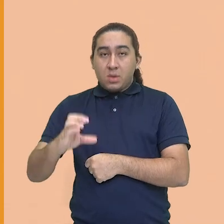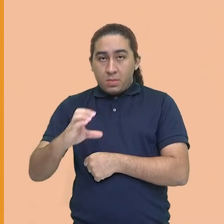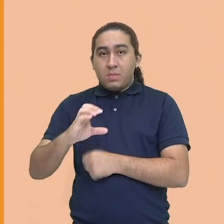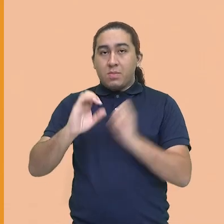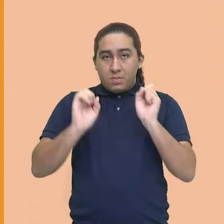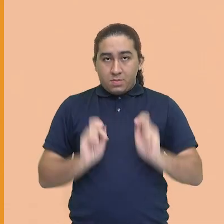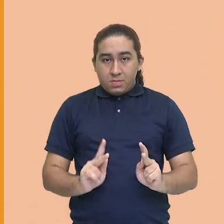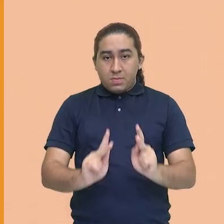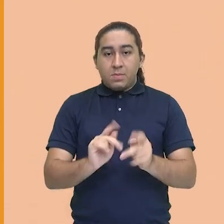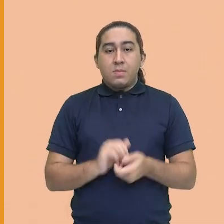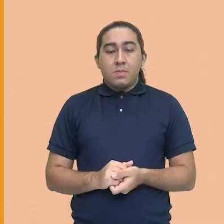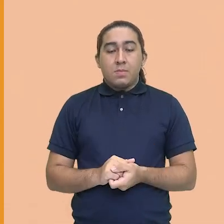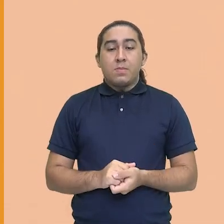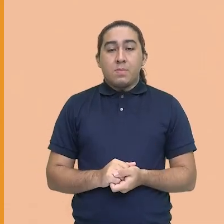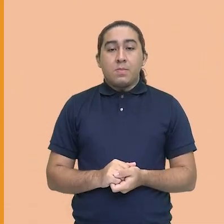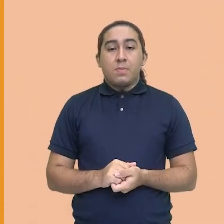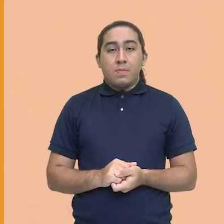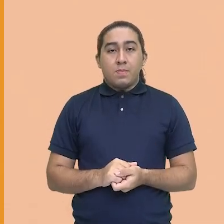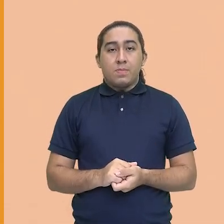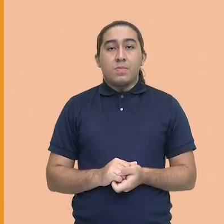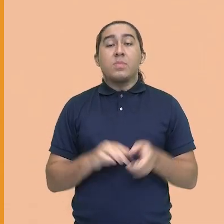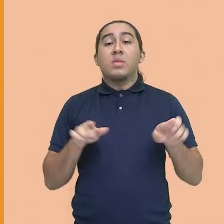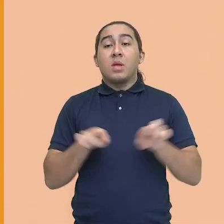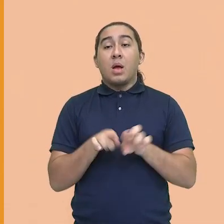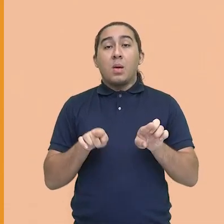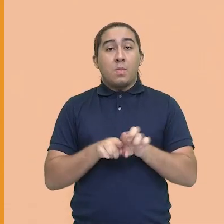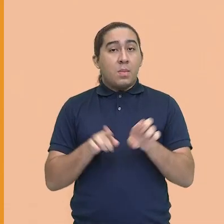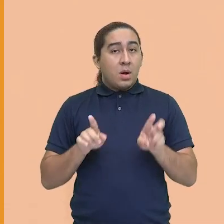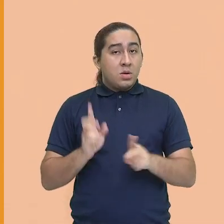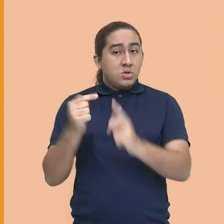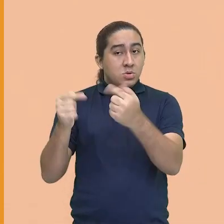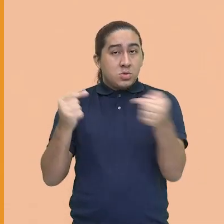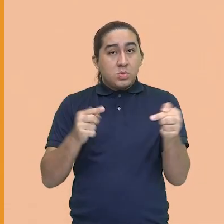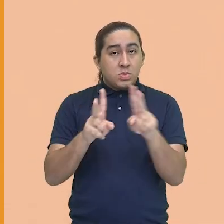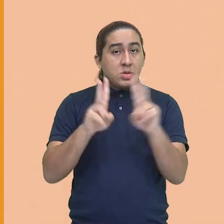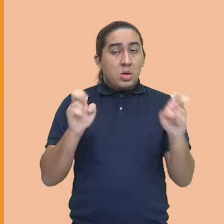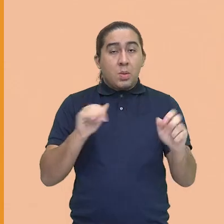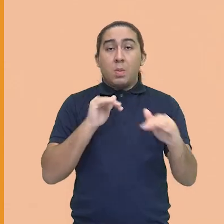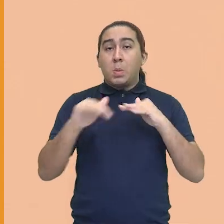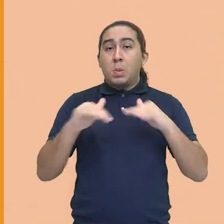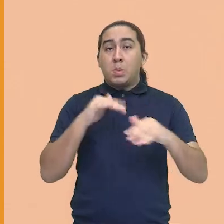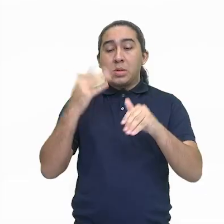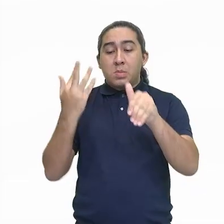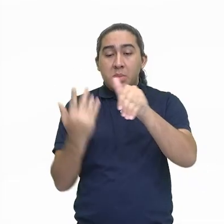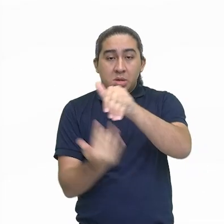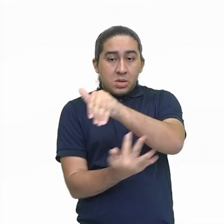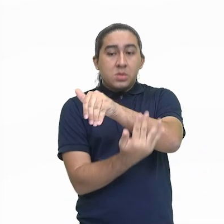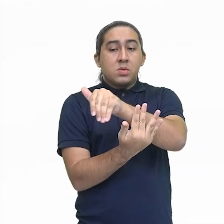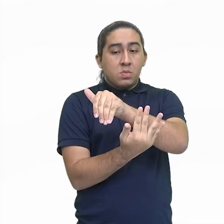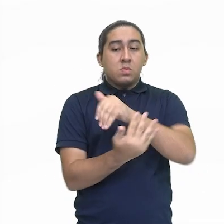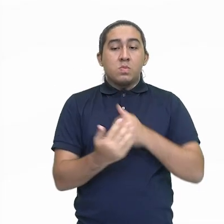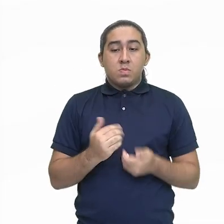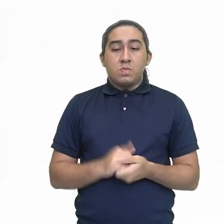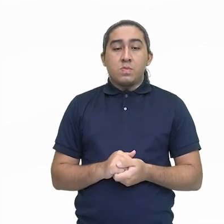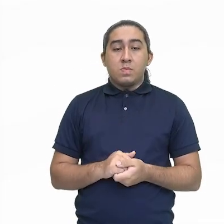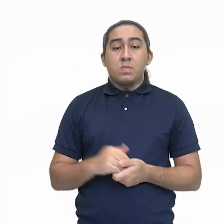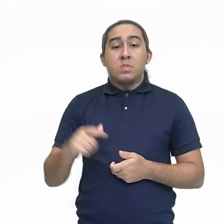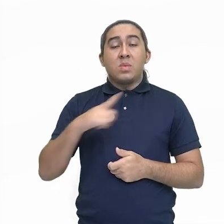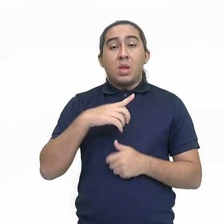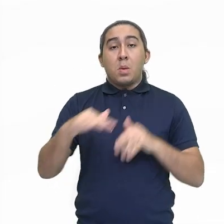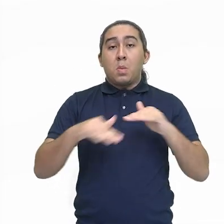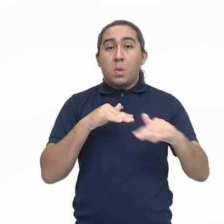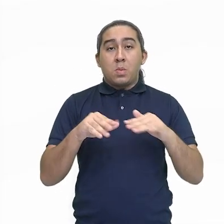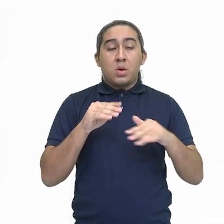certo? Falamos também sobre movimentos de migração, né? Então, a gente tem aí o deslocamento